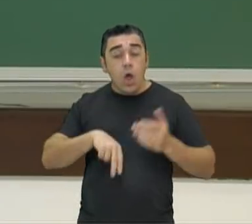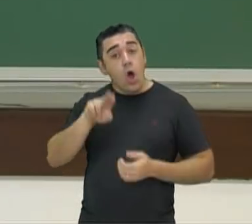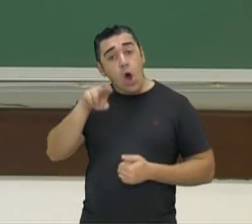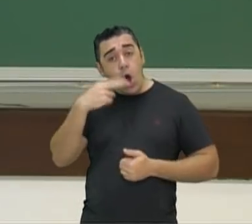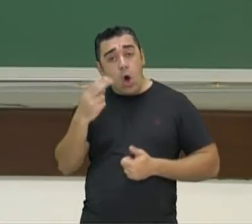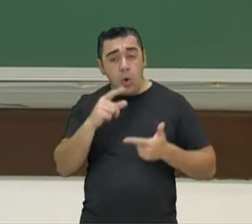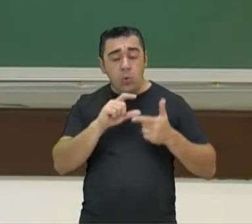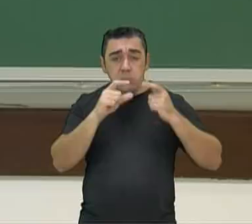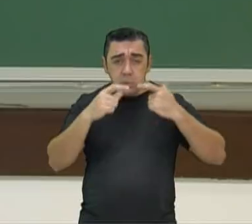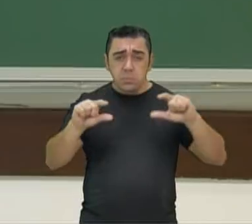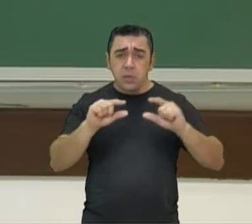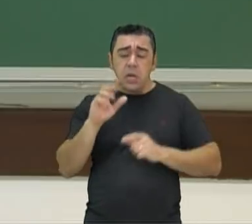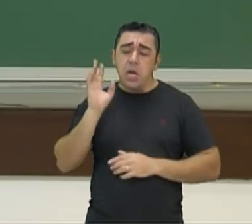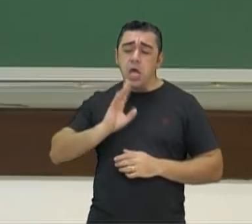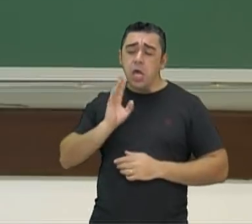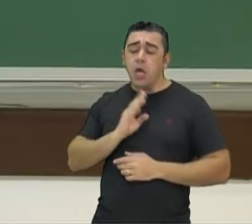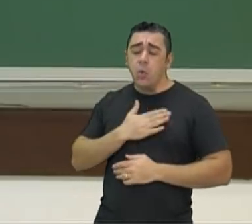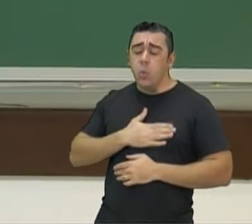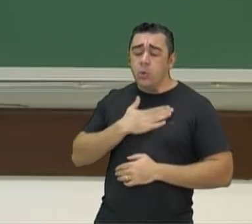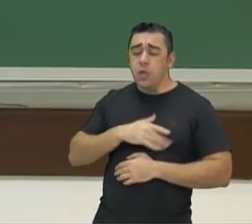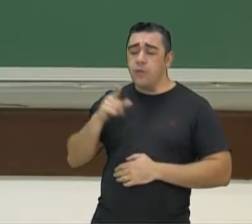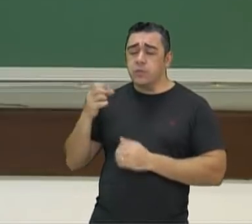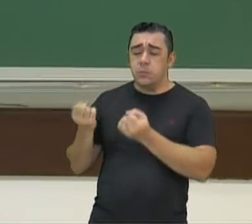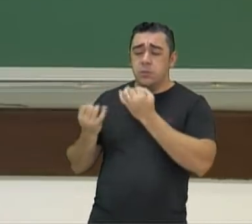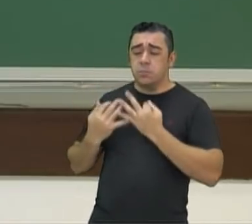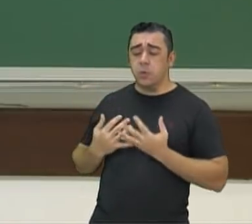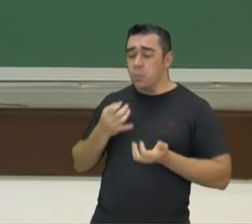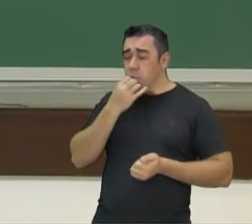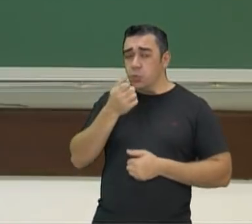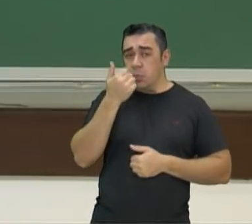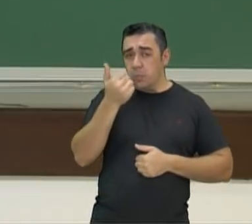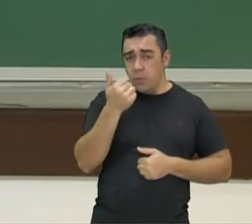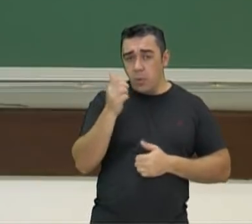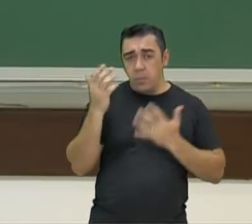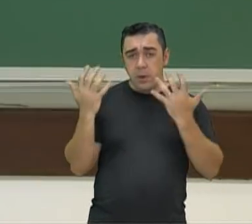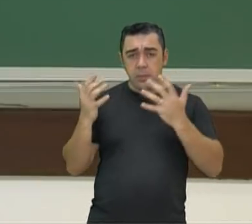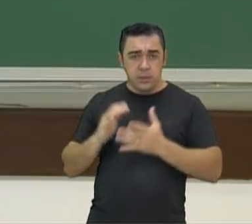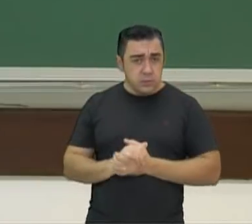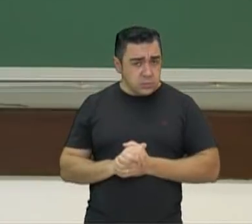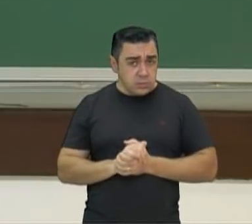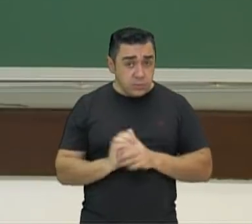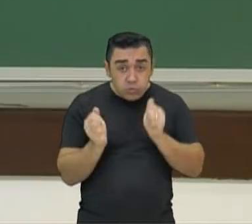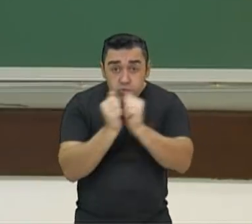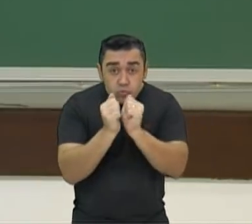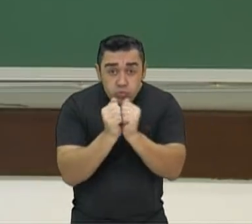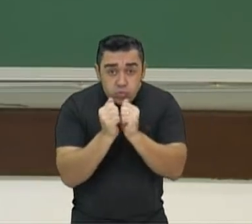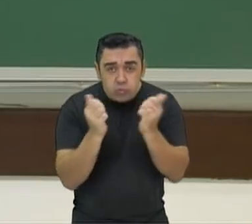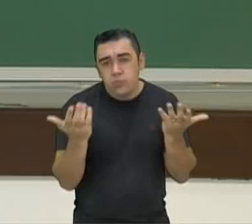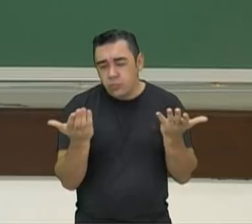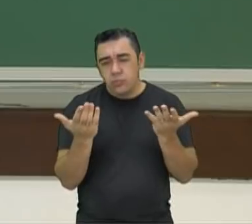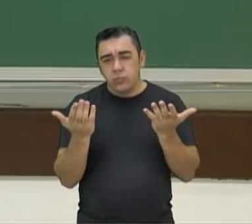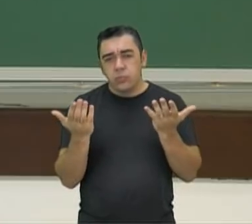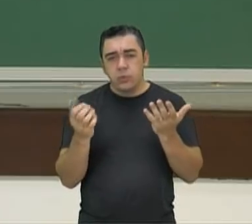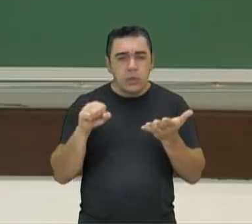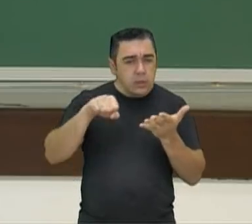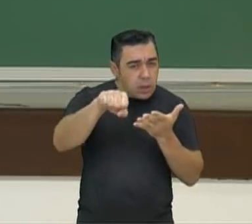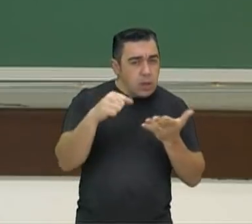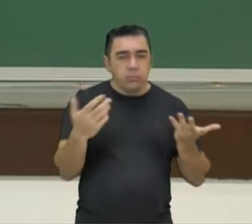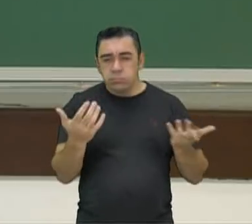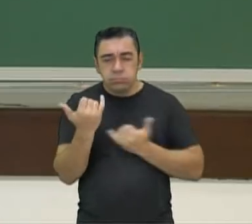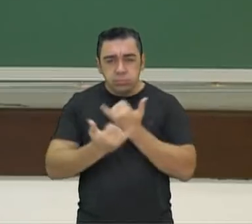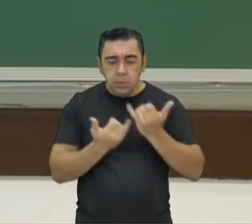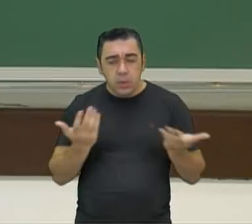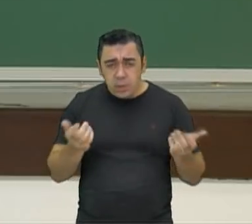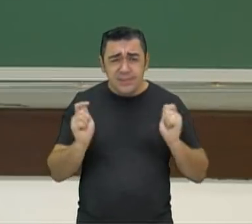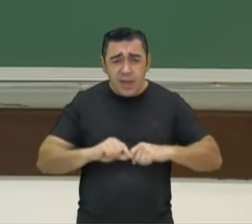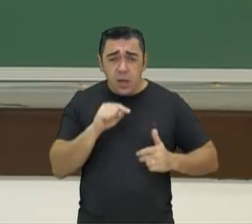legal, professor, que foi bacana que você colocou aqui. Muito bom mesmo, parabéns. Vamos junto, estamos juntos, professor. Se cuida, tal,